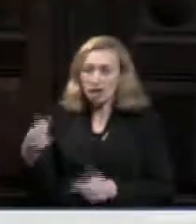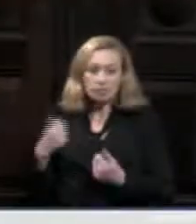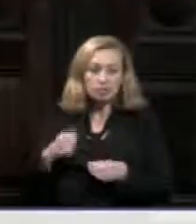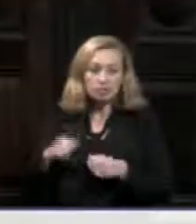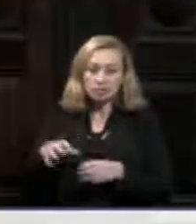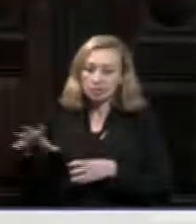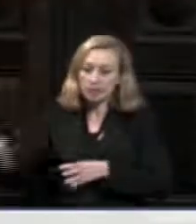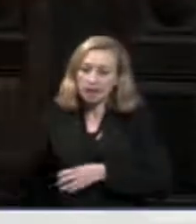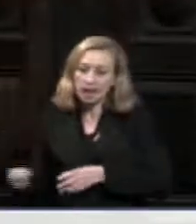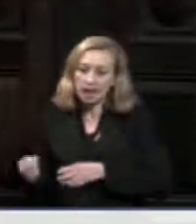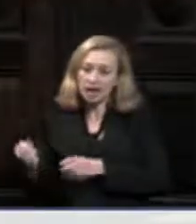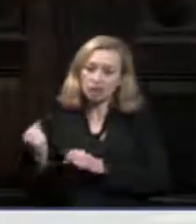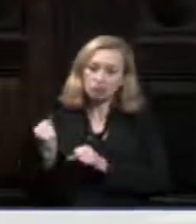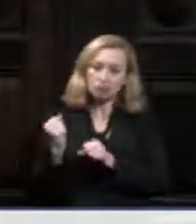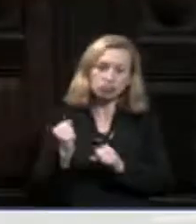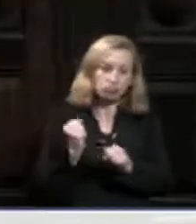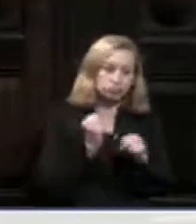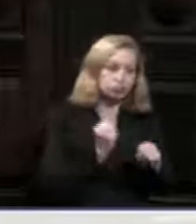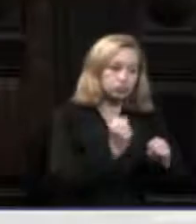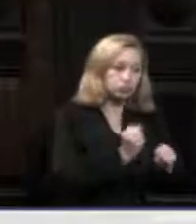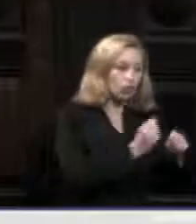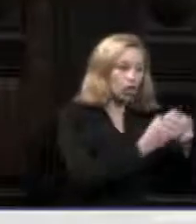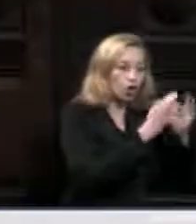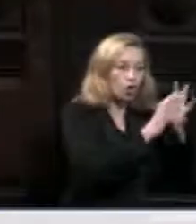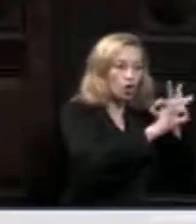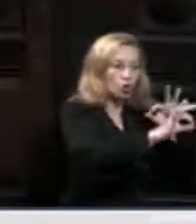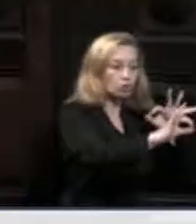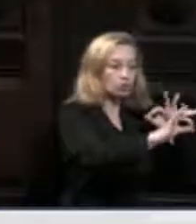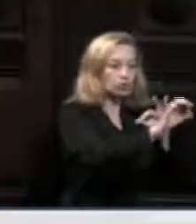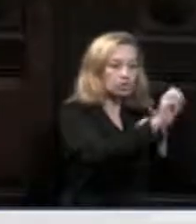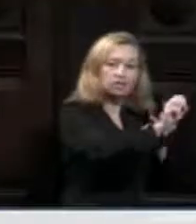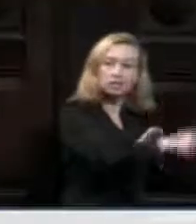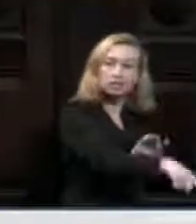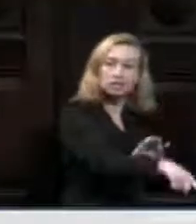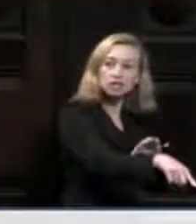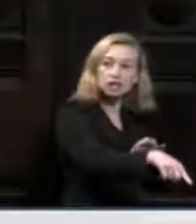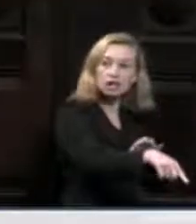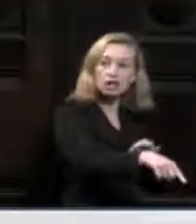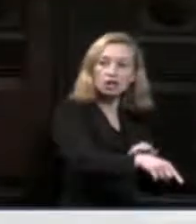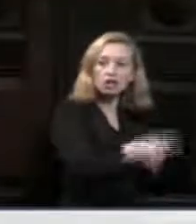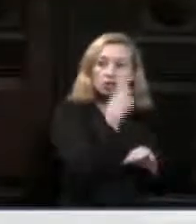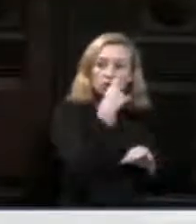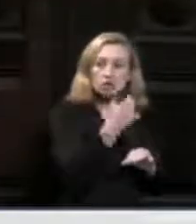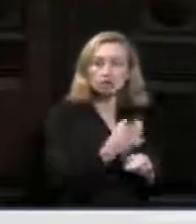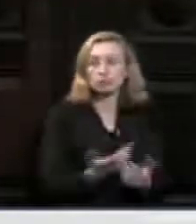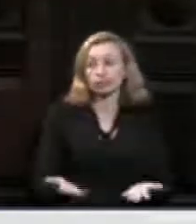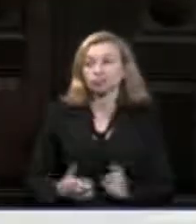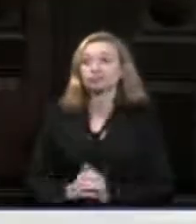lixo, vive sob a ameaça do ronco dos tratores a demolir as suas casas.